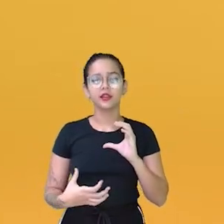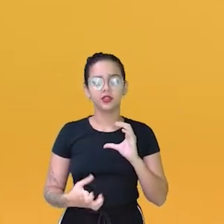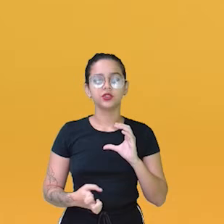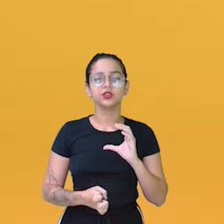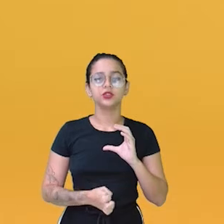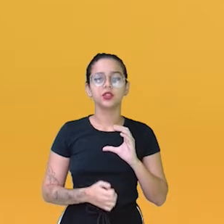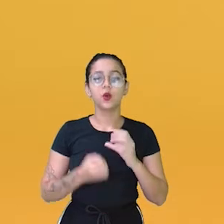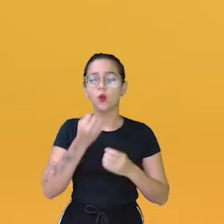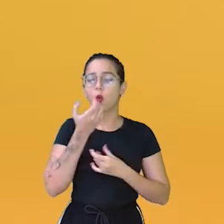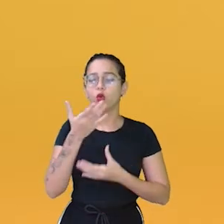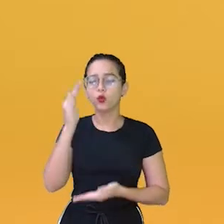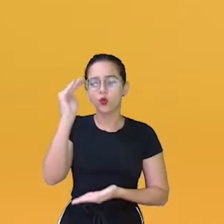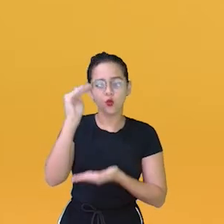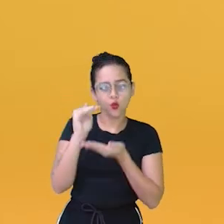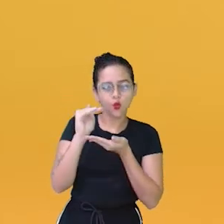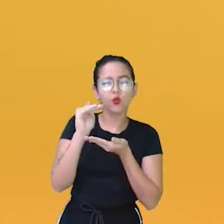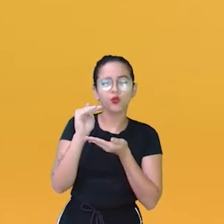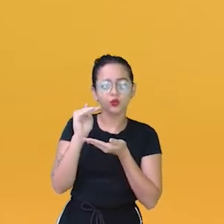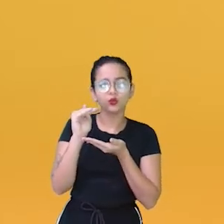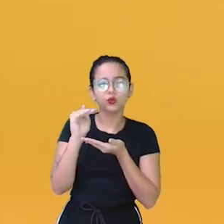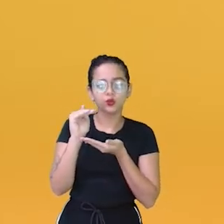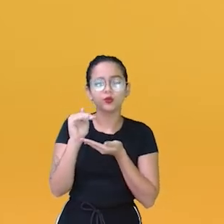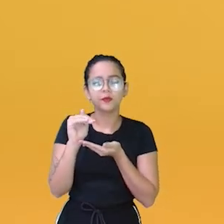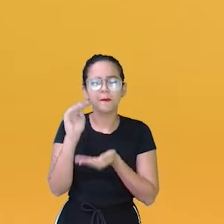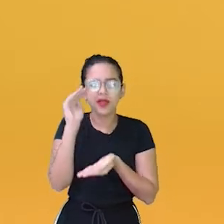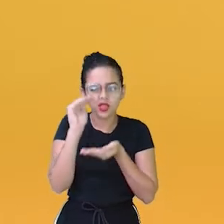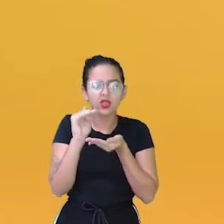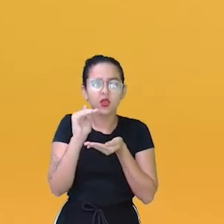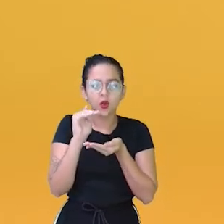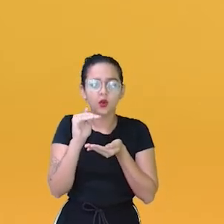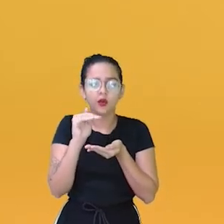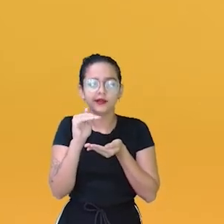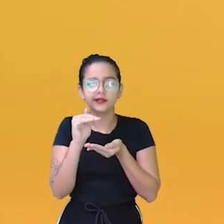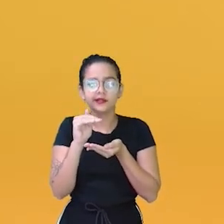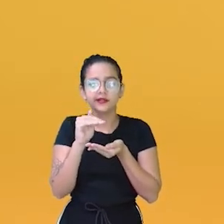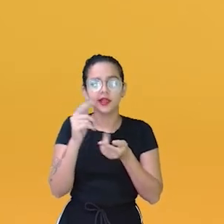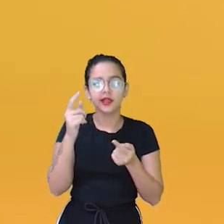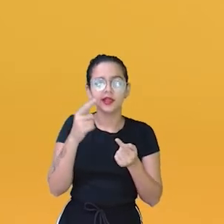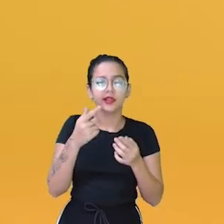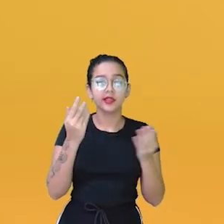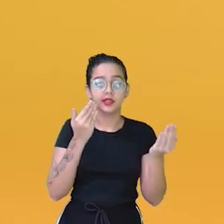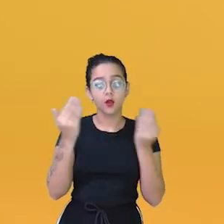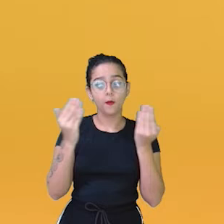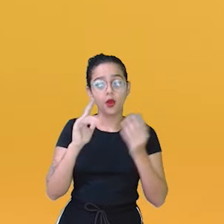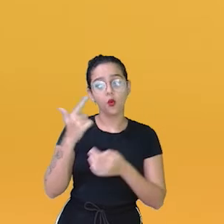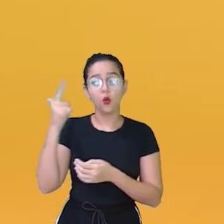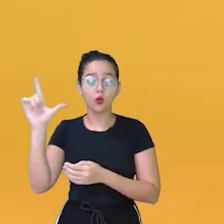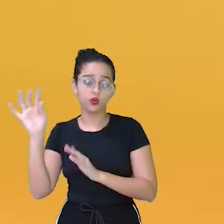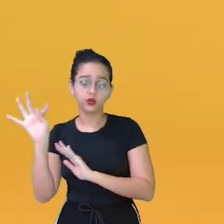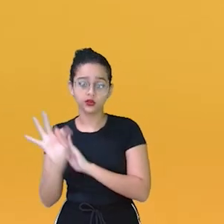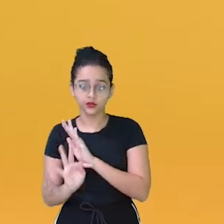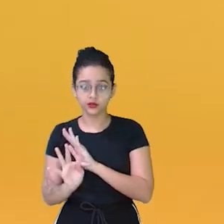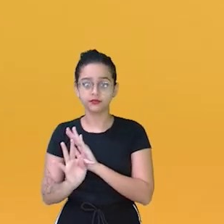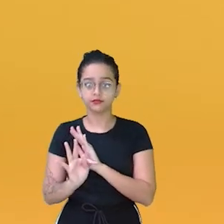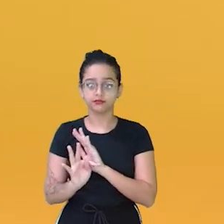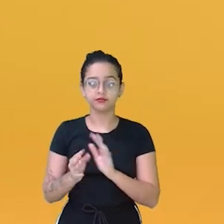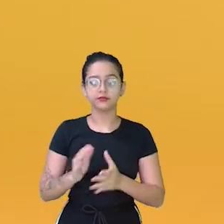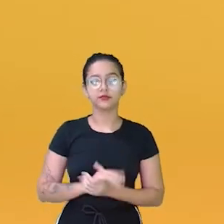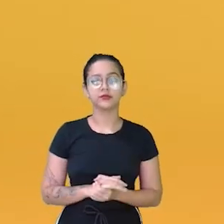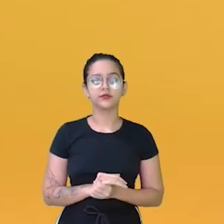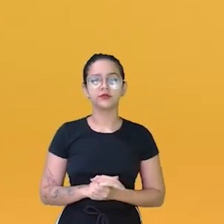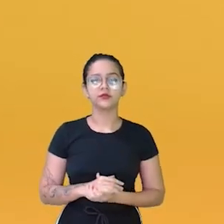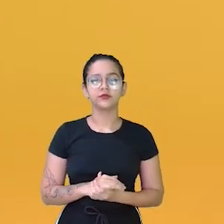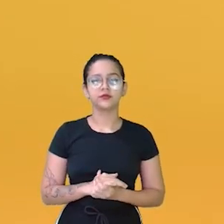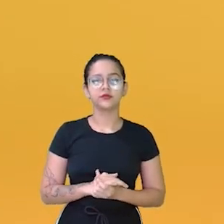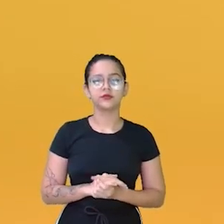contos mais curtos, contos menores em relação a outros textos. Né? E por serem, assim,